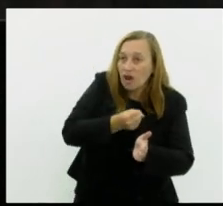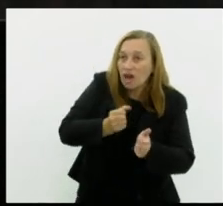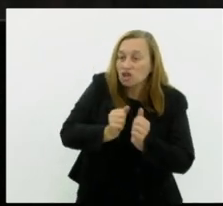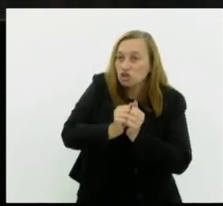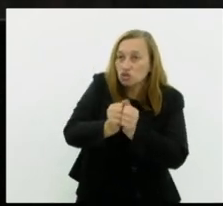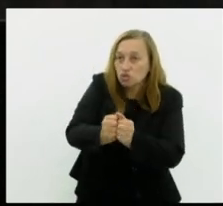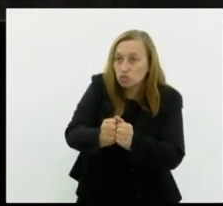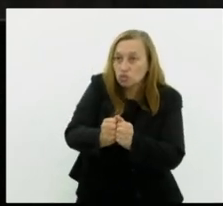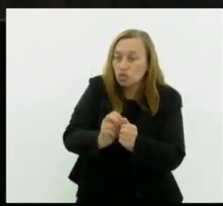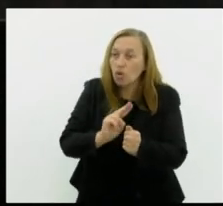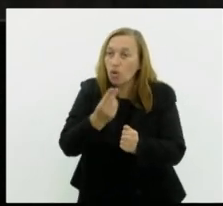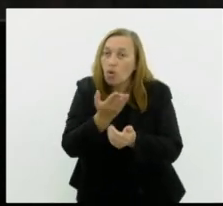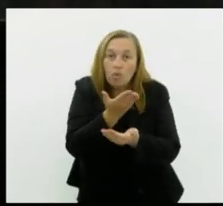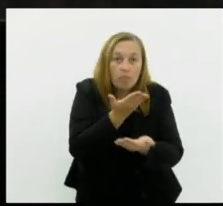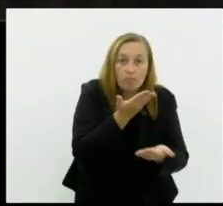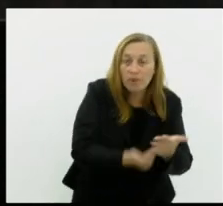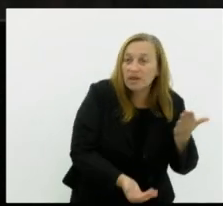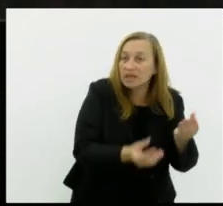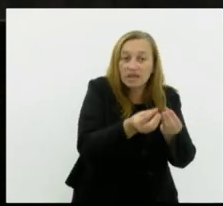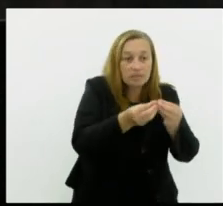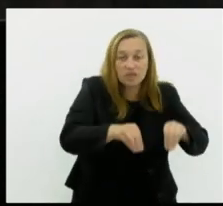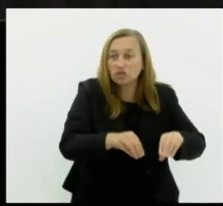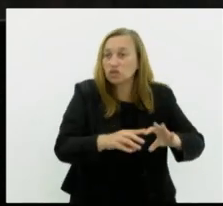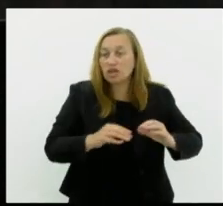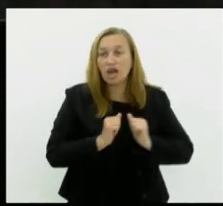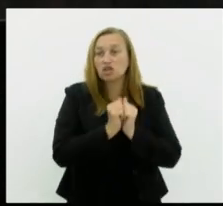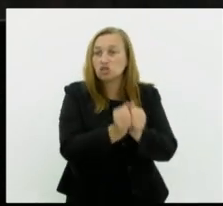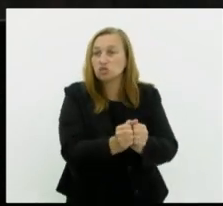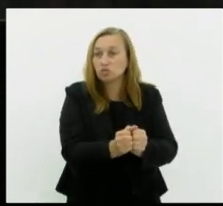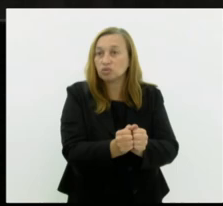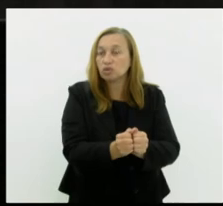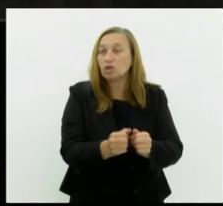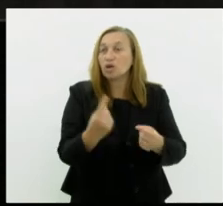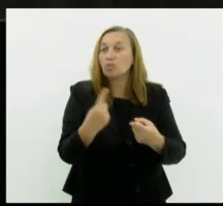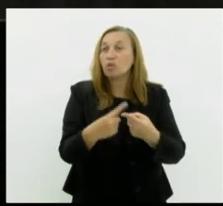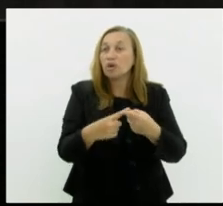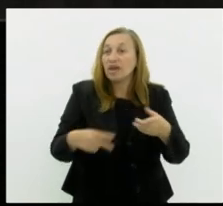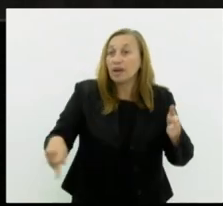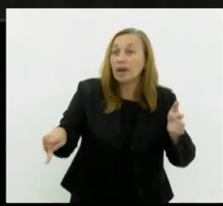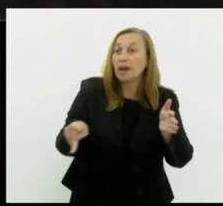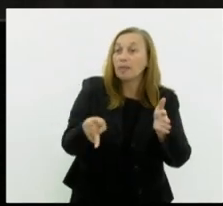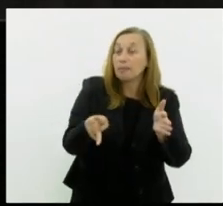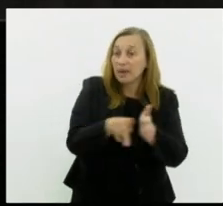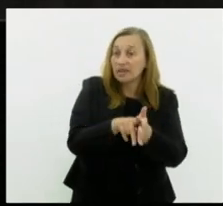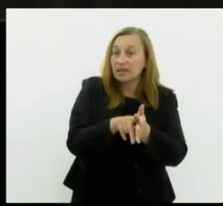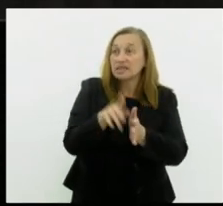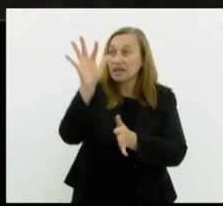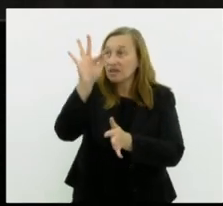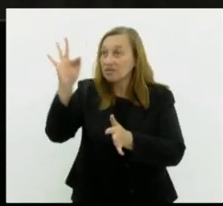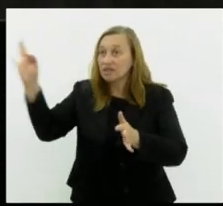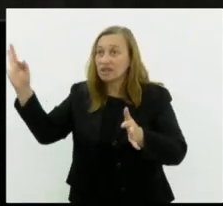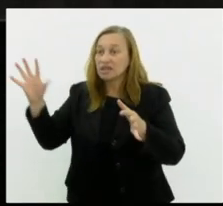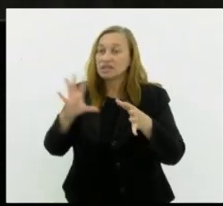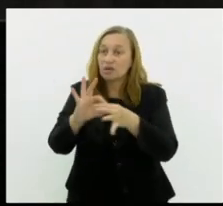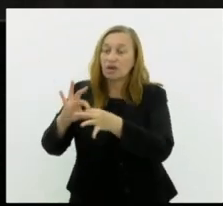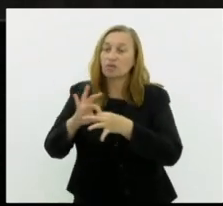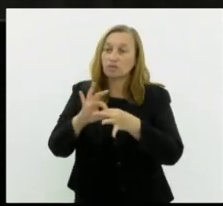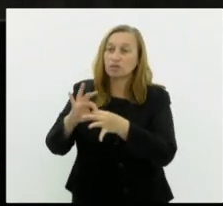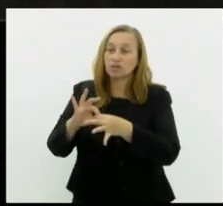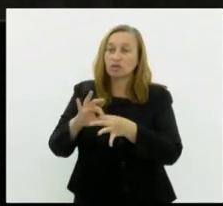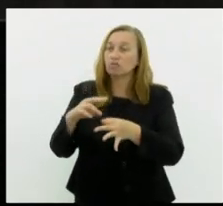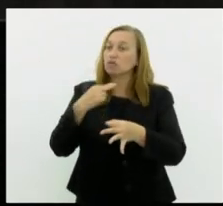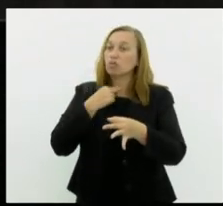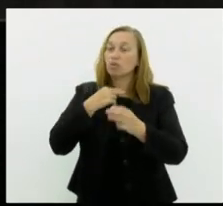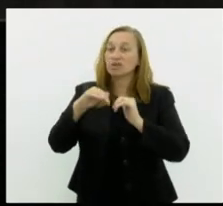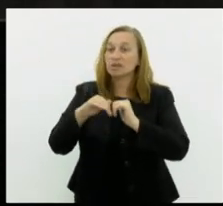ou vamos fenecer juntos, porque senão não é uma federação. Isso aqui não, está, não é um